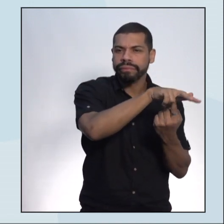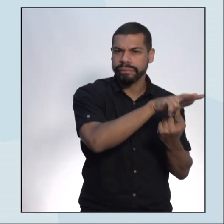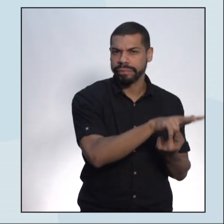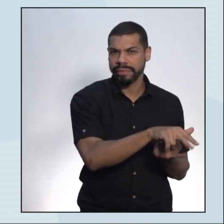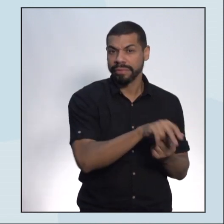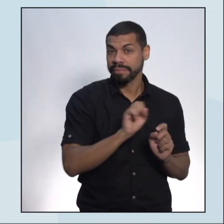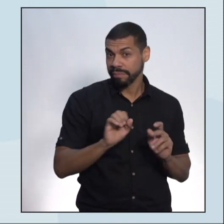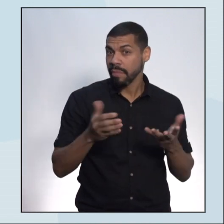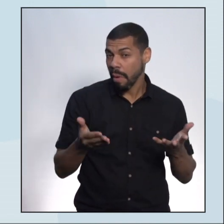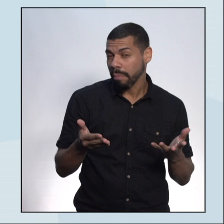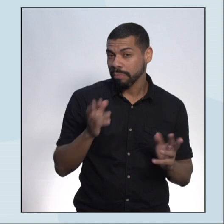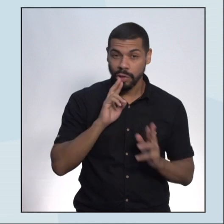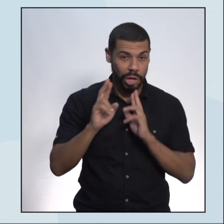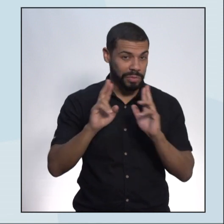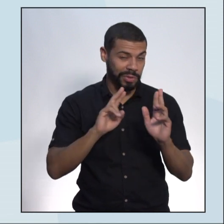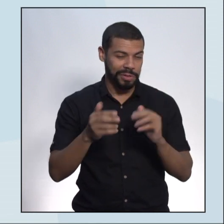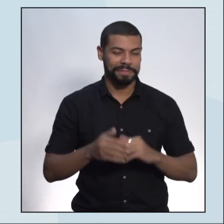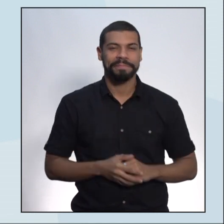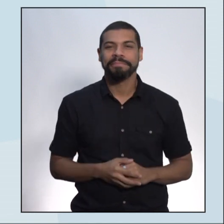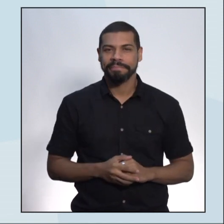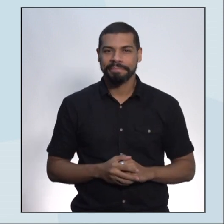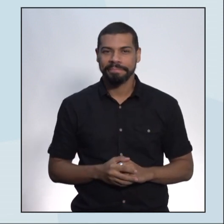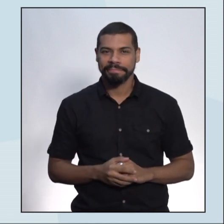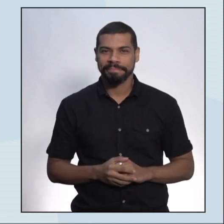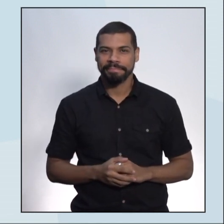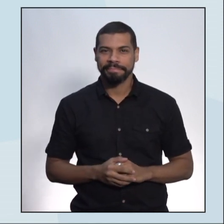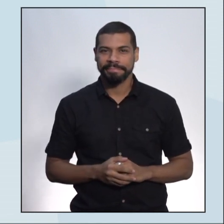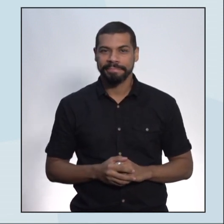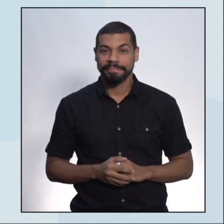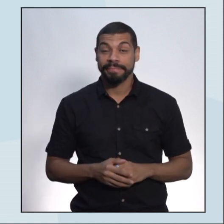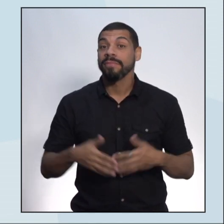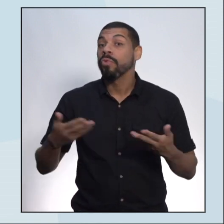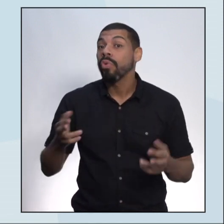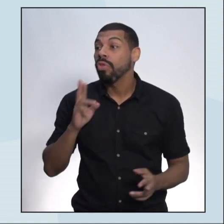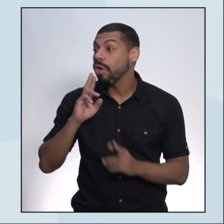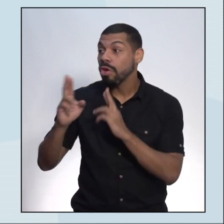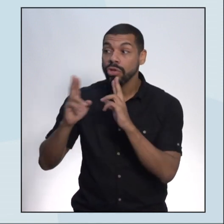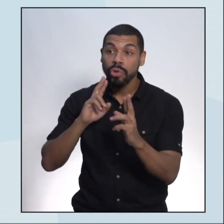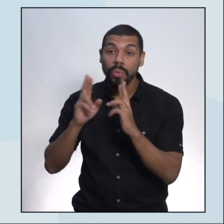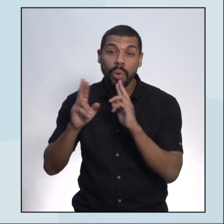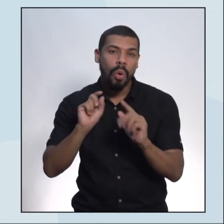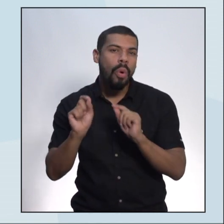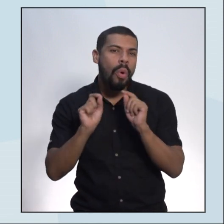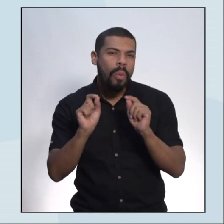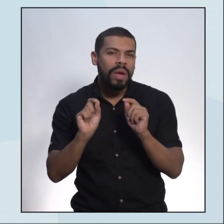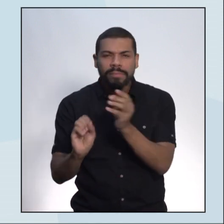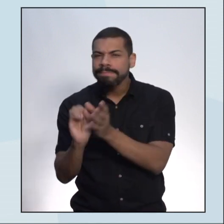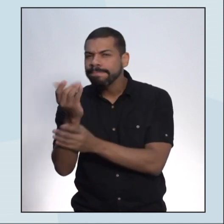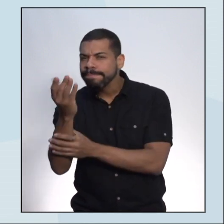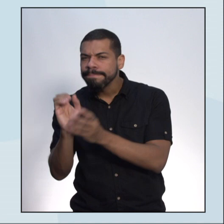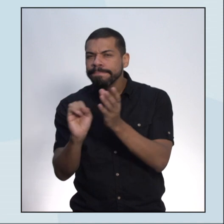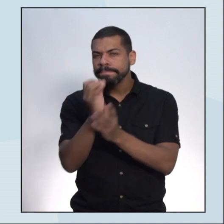falando se alguém já respondeu. Enquanto eles respondem quem inventou o quê,